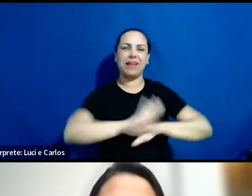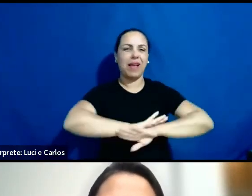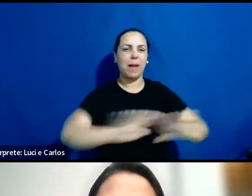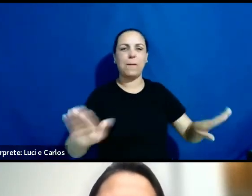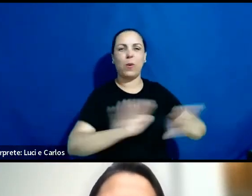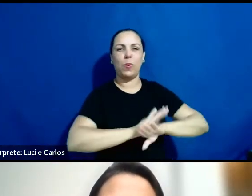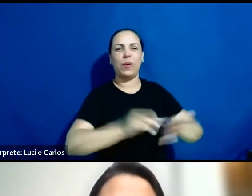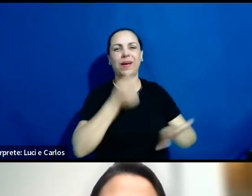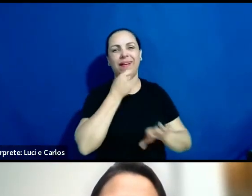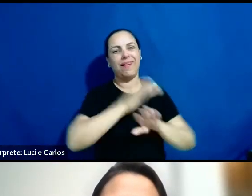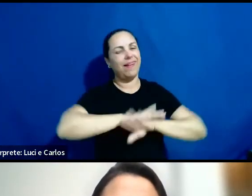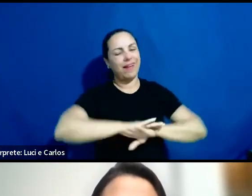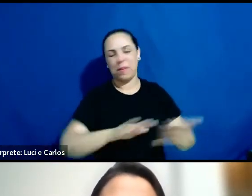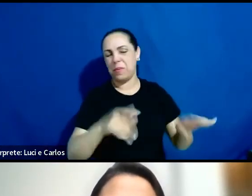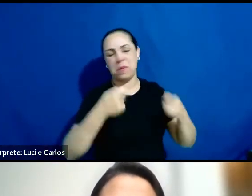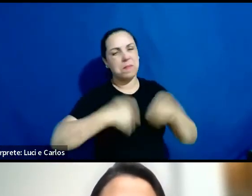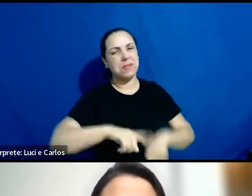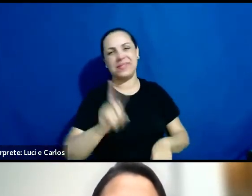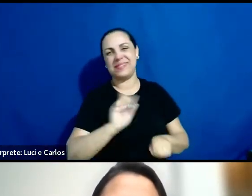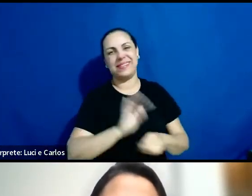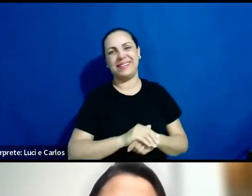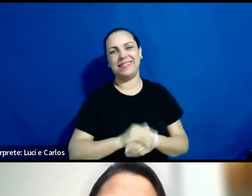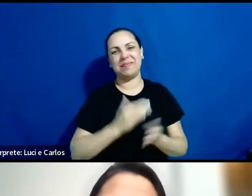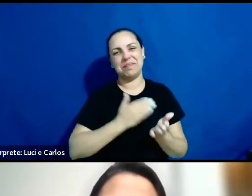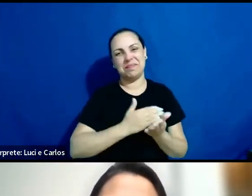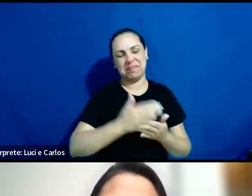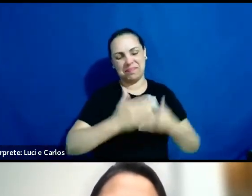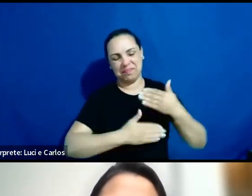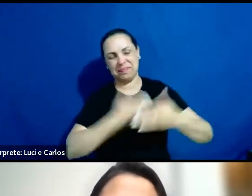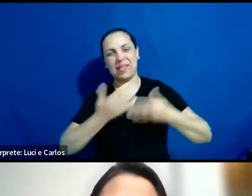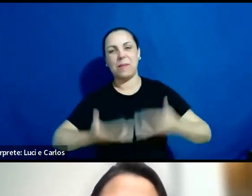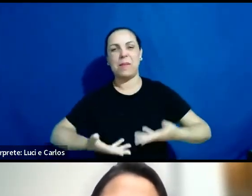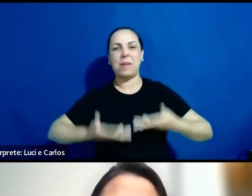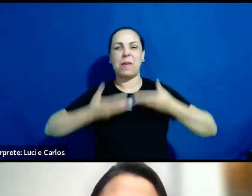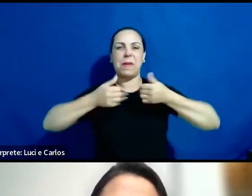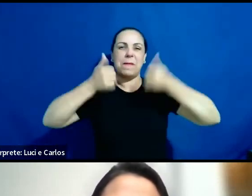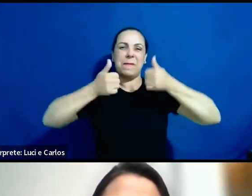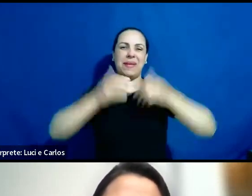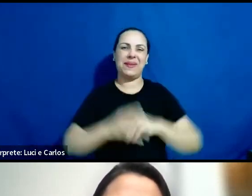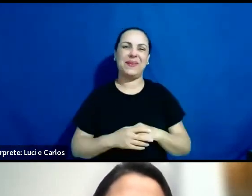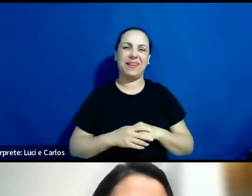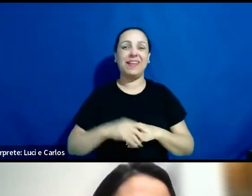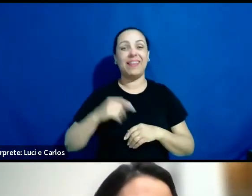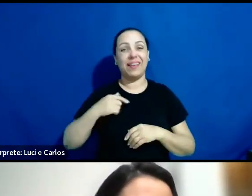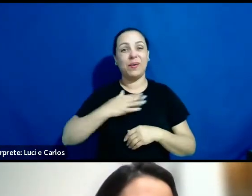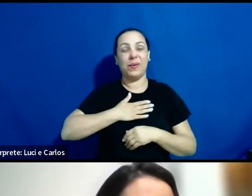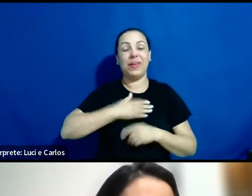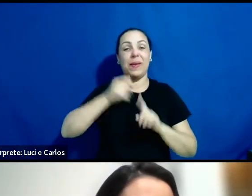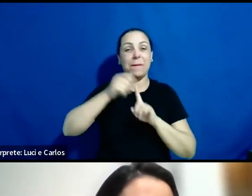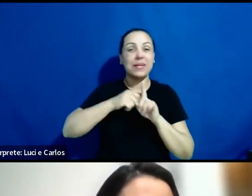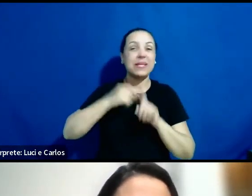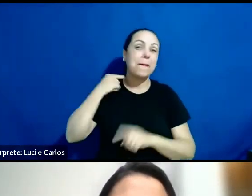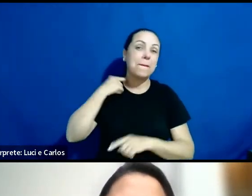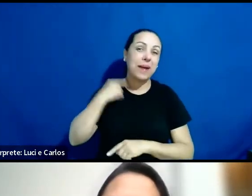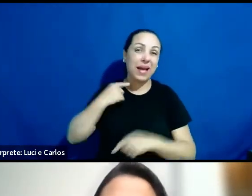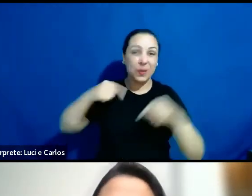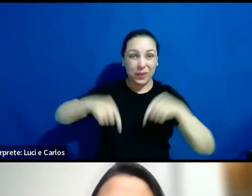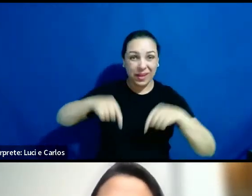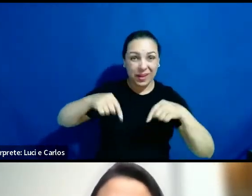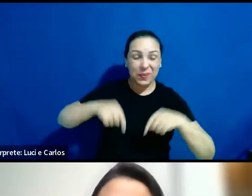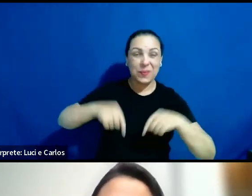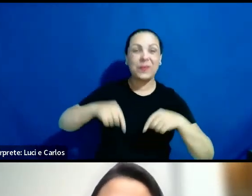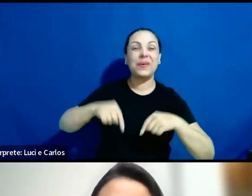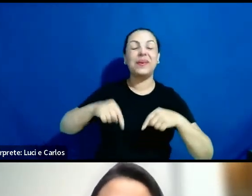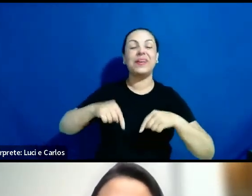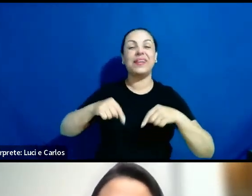não houve mais necessidade de eu tomar medicações, e graças a Deus, agora em maio, nesse mês agora que nós